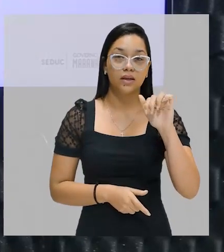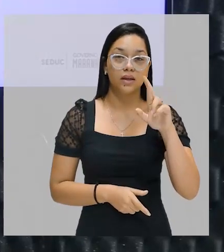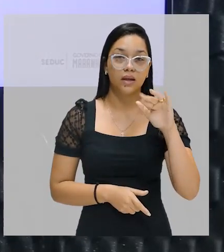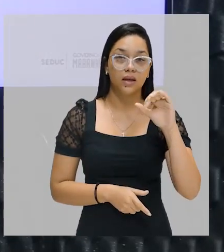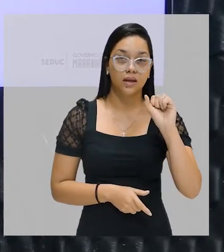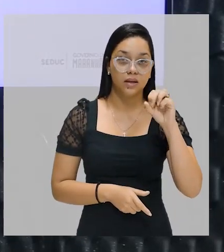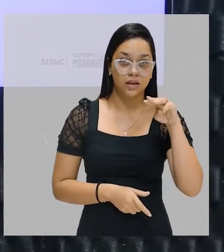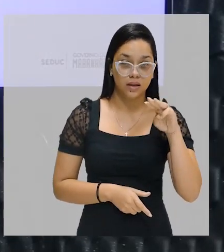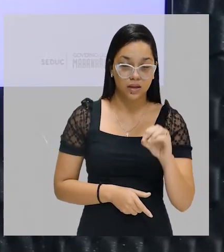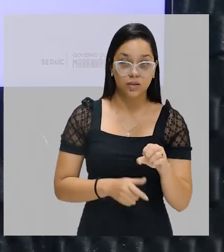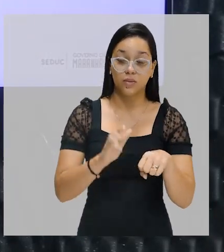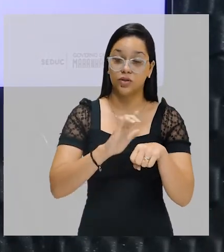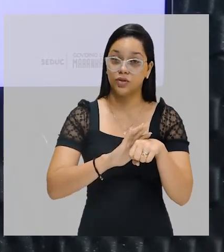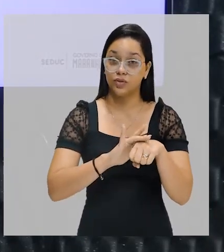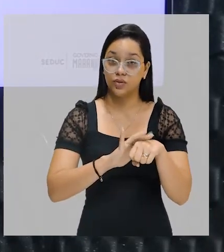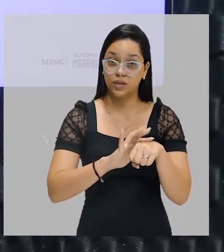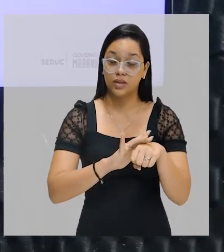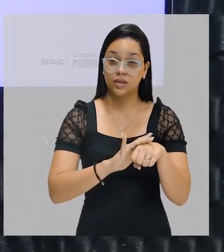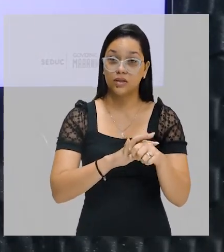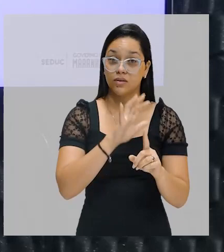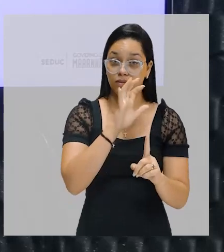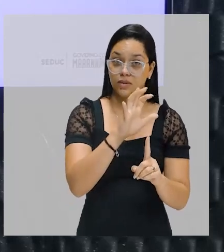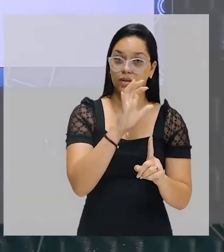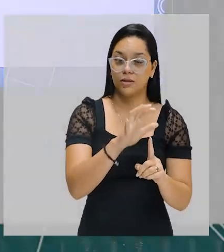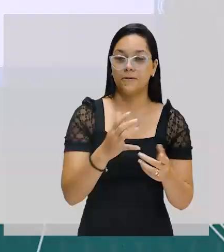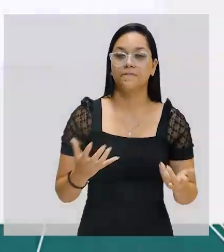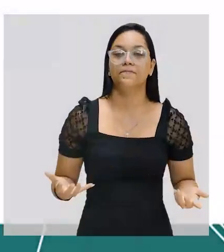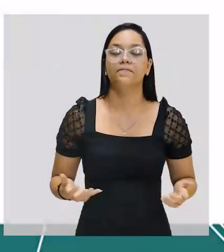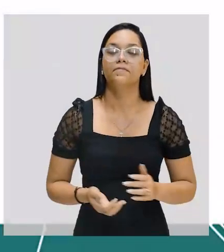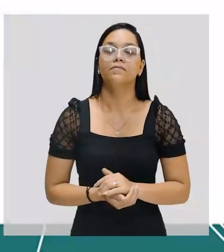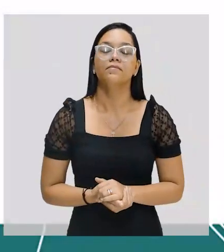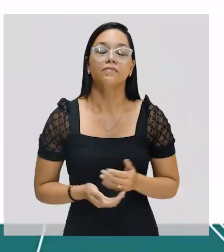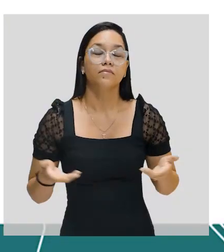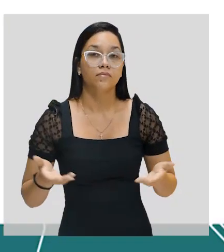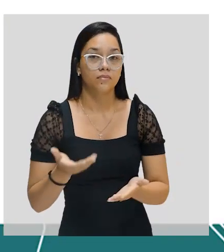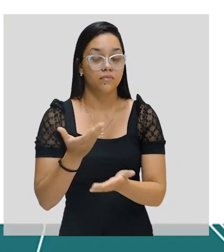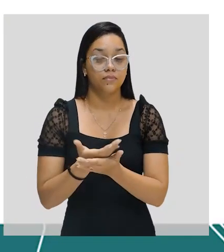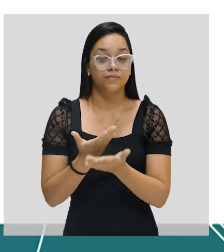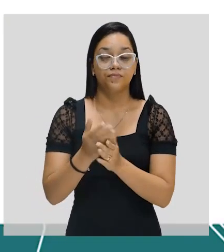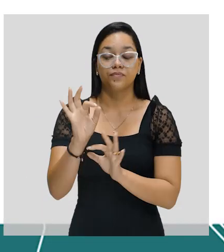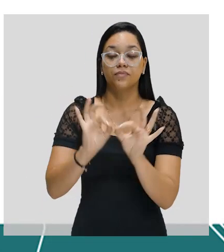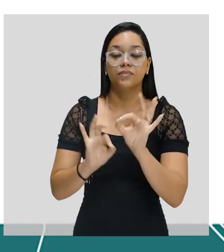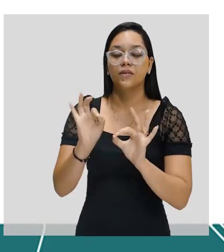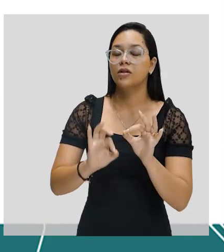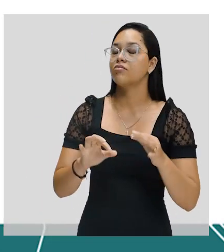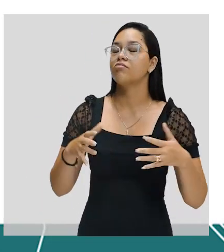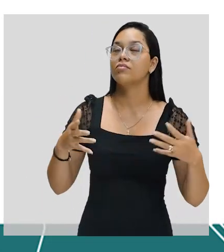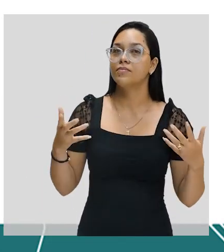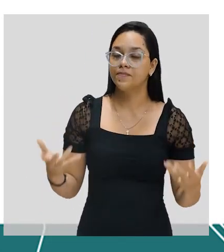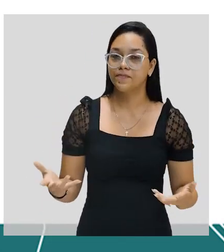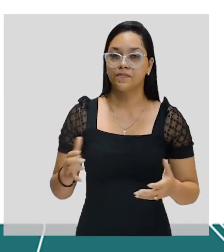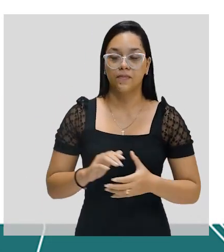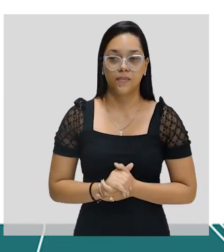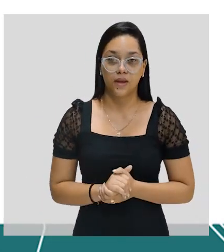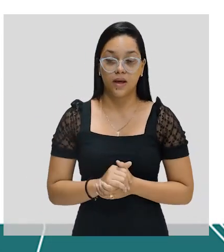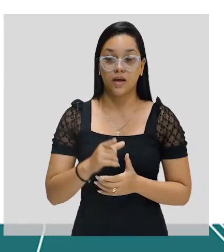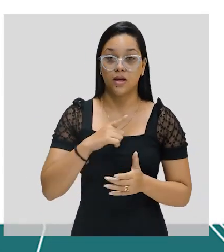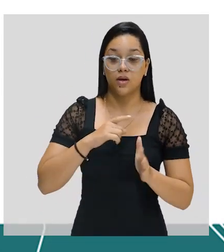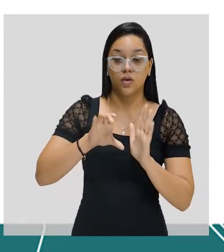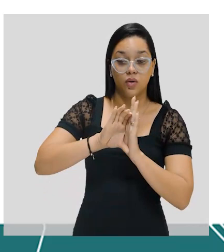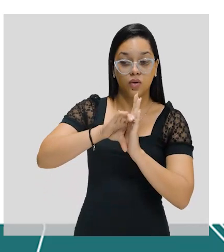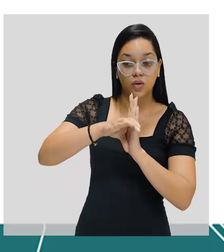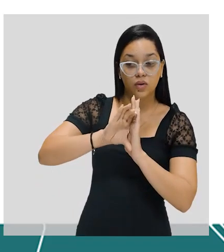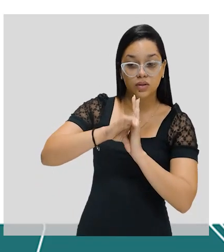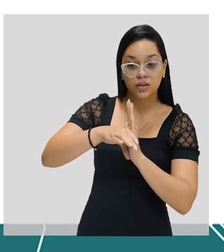são provocadas pelo sedentarismo. Então a nossa aula está organizada dessa seguinte forma. Irei trazer o conceito